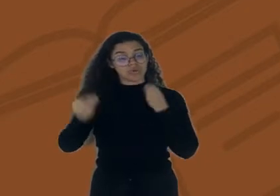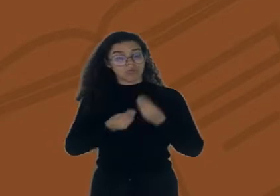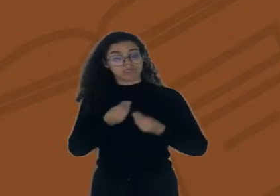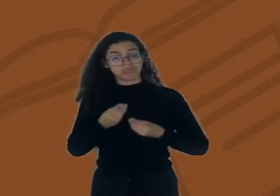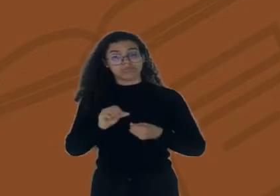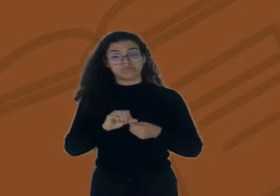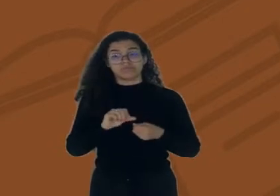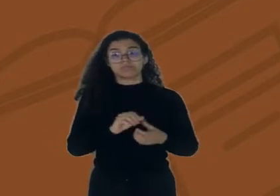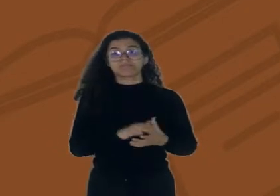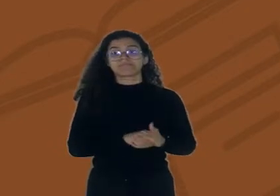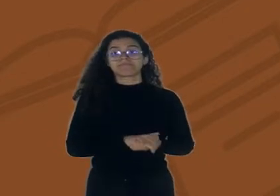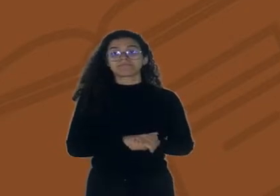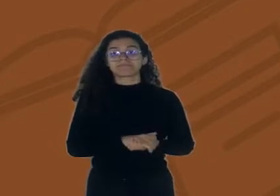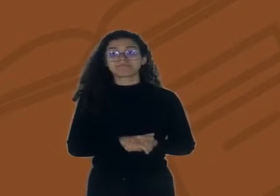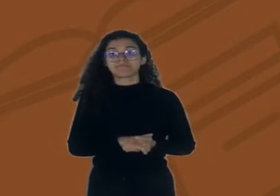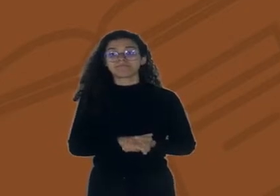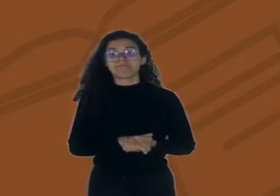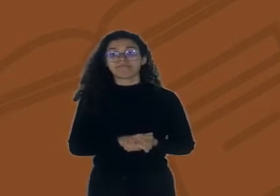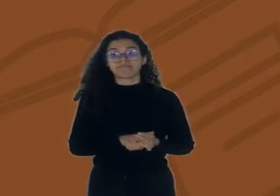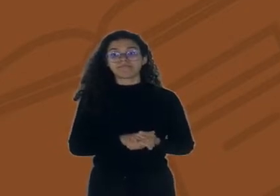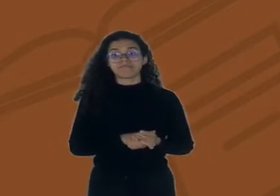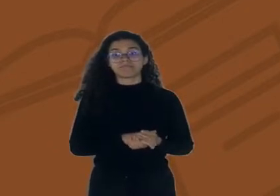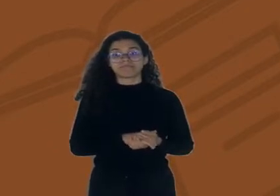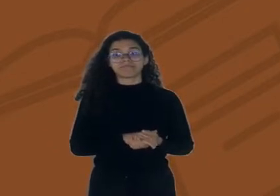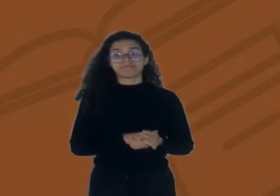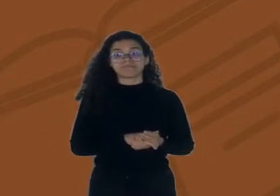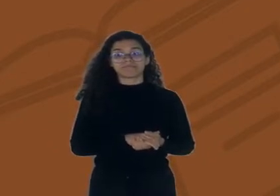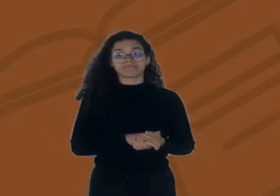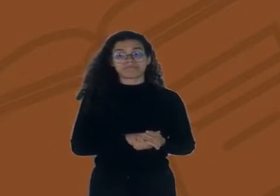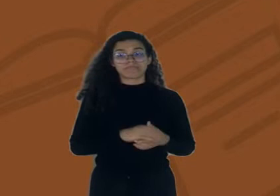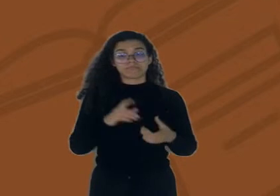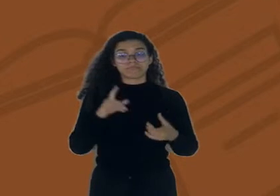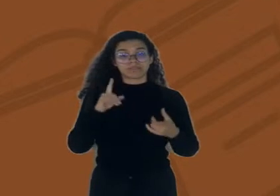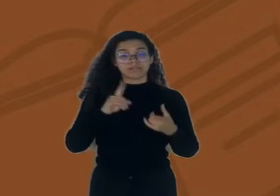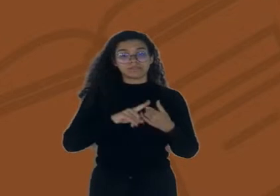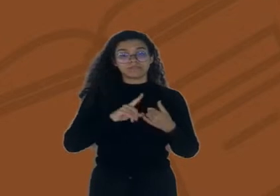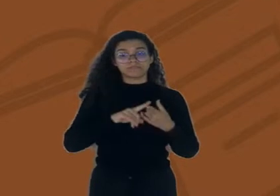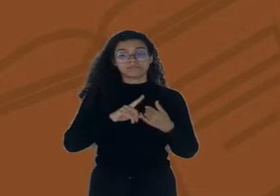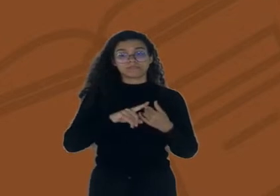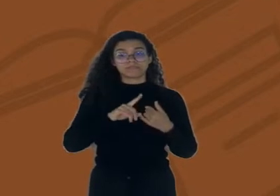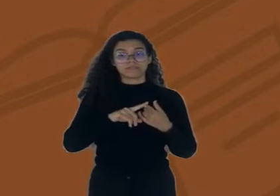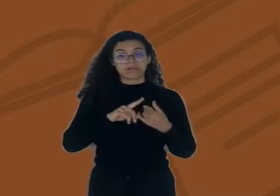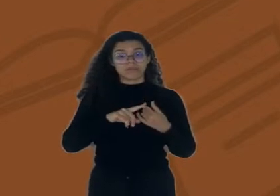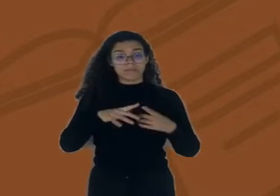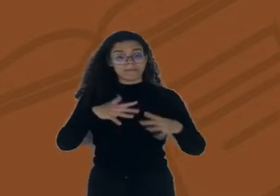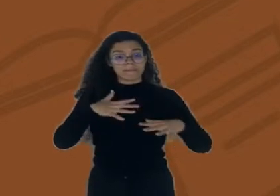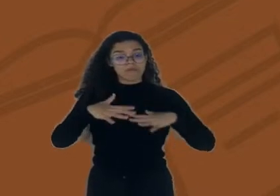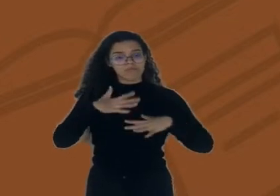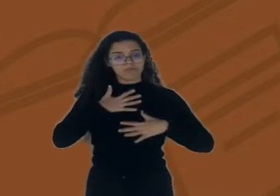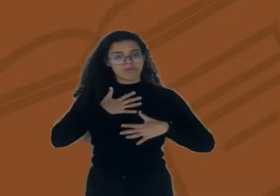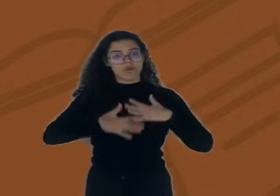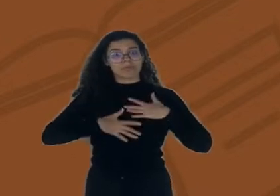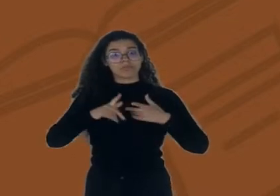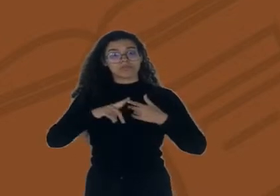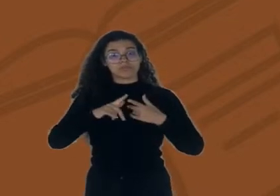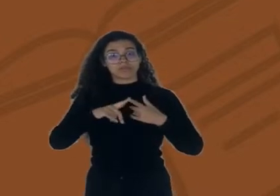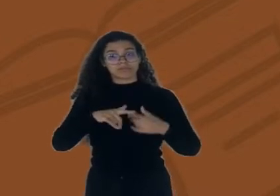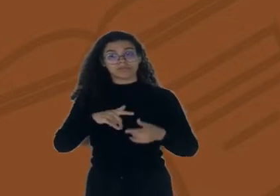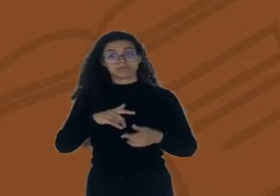eles também atuam nos nossos movimentos de uma forma geral e principalmente nos